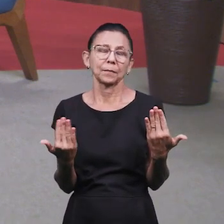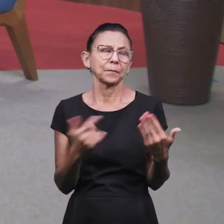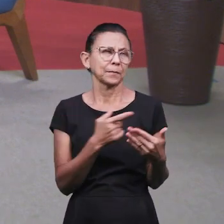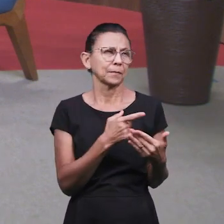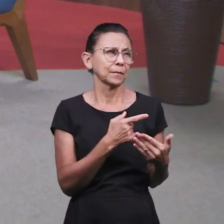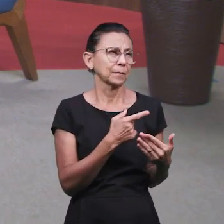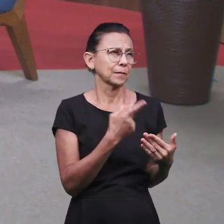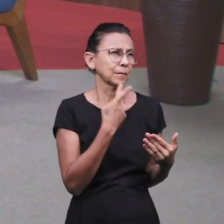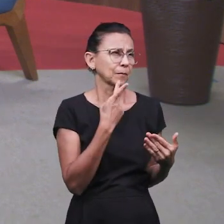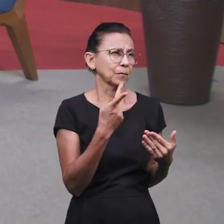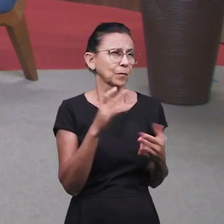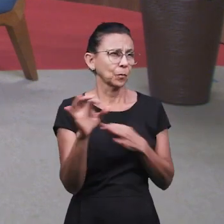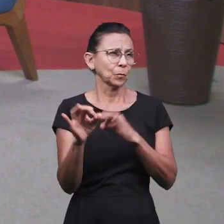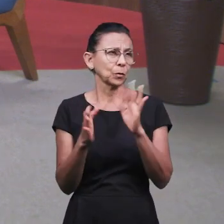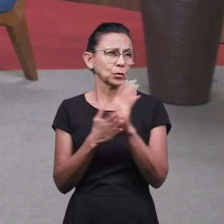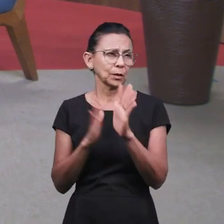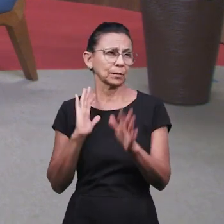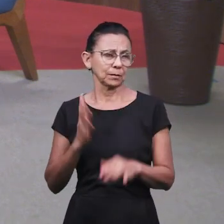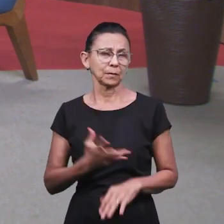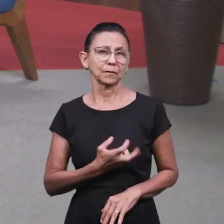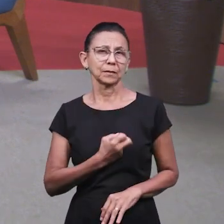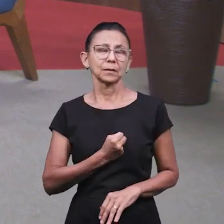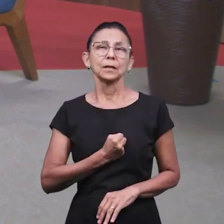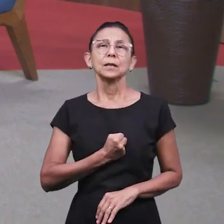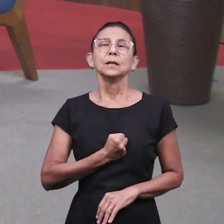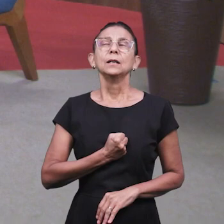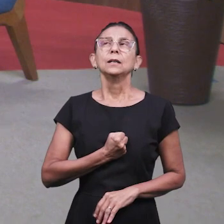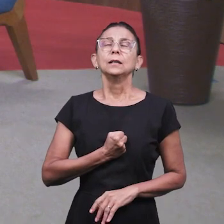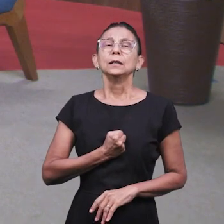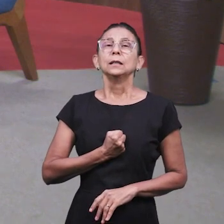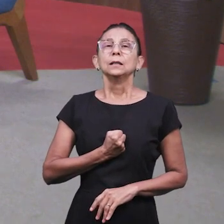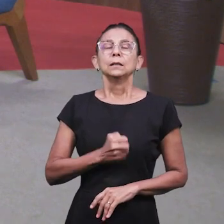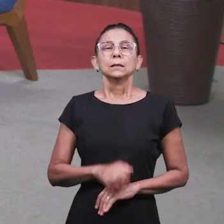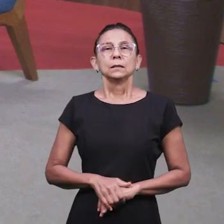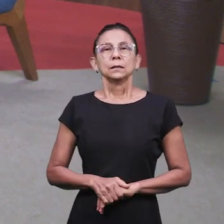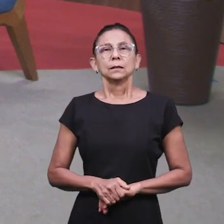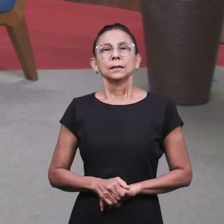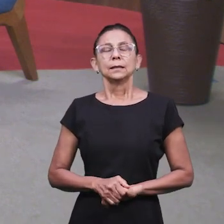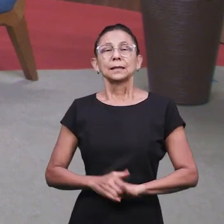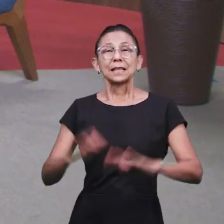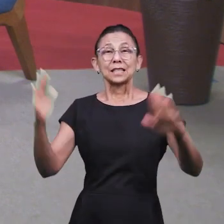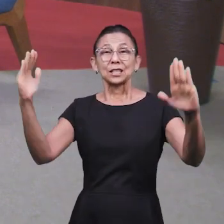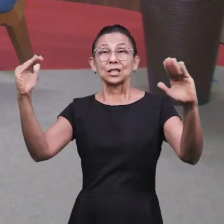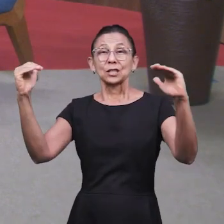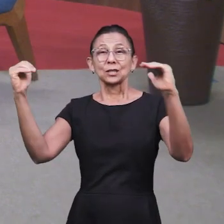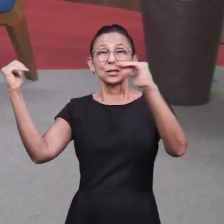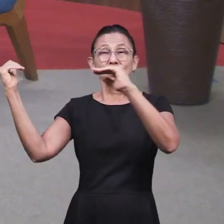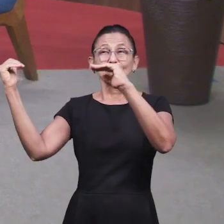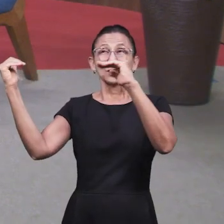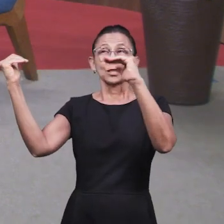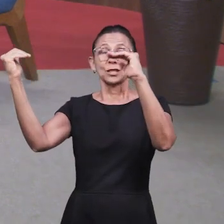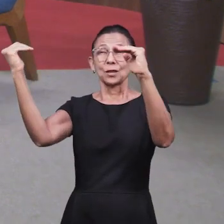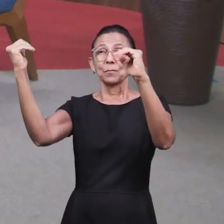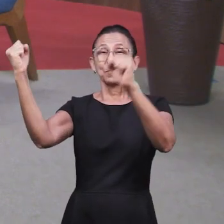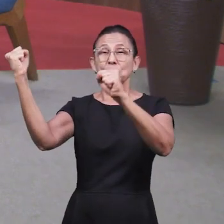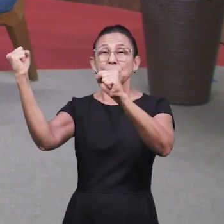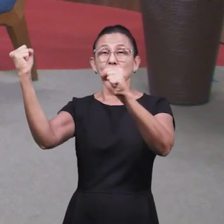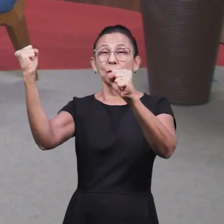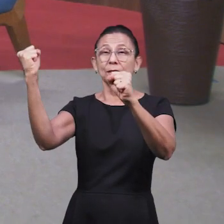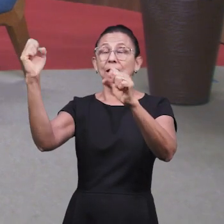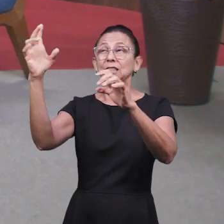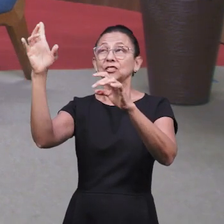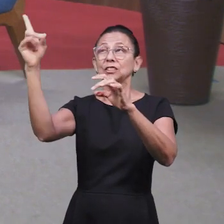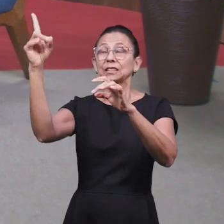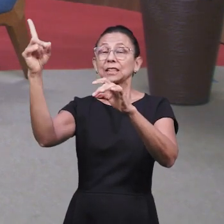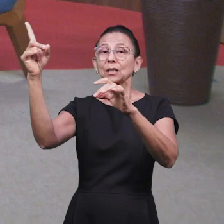disse, o projeto de salvação, quando a gente reflete sobre o que é o projeto de salvação, sobre a soberania, a majestade